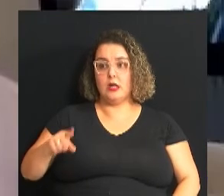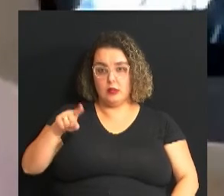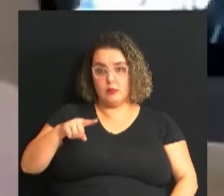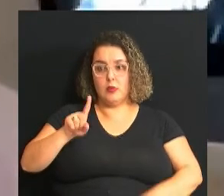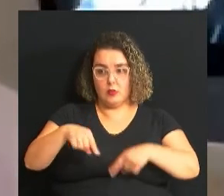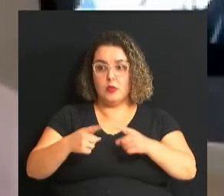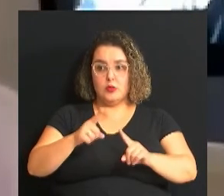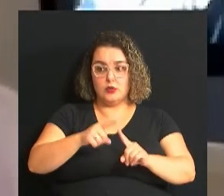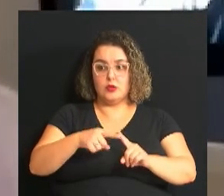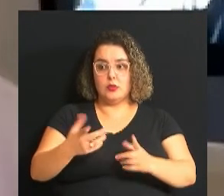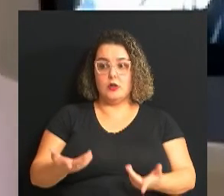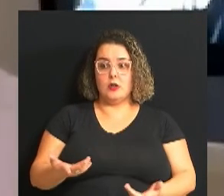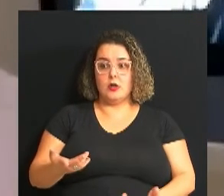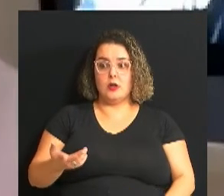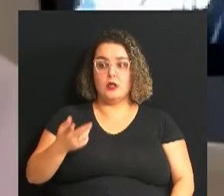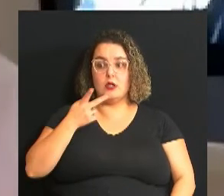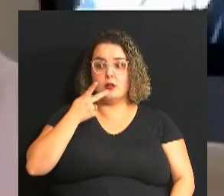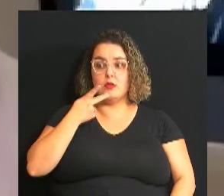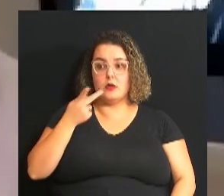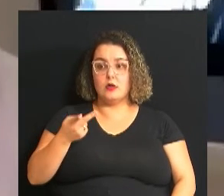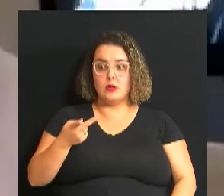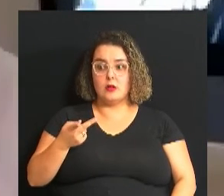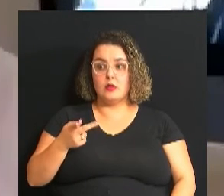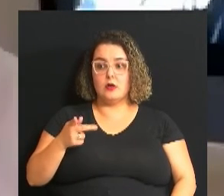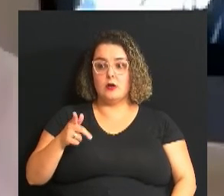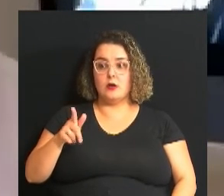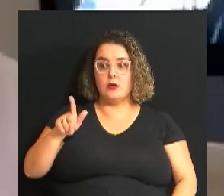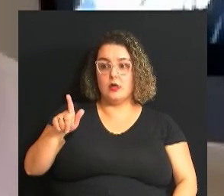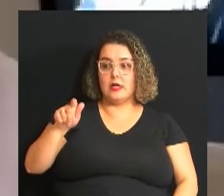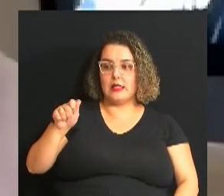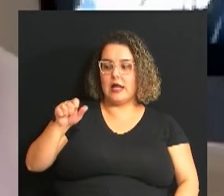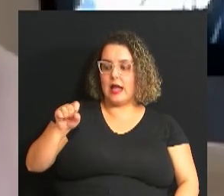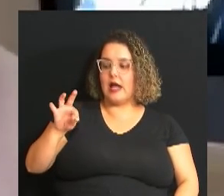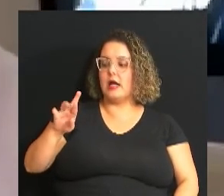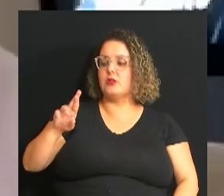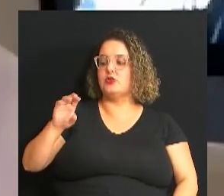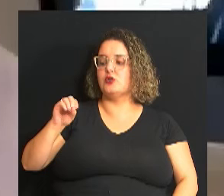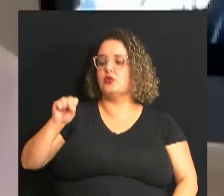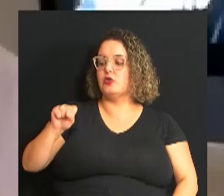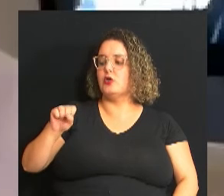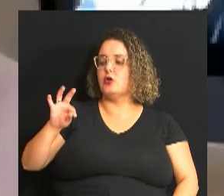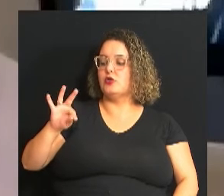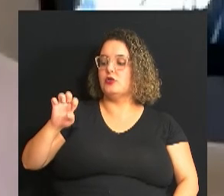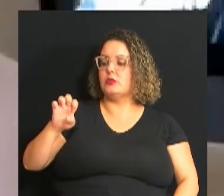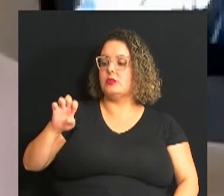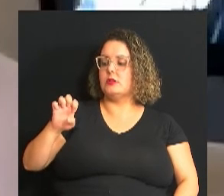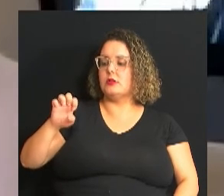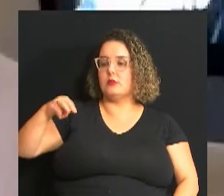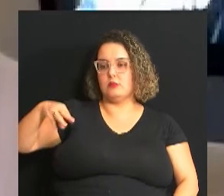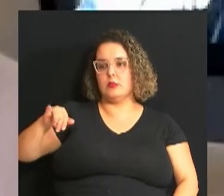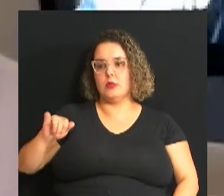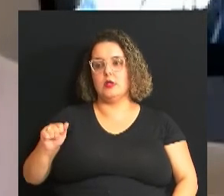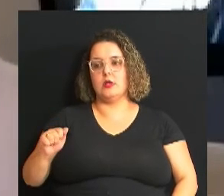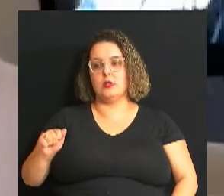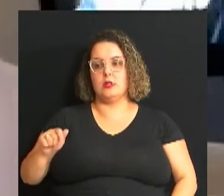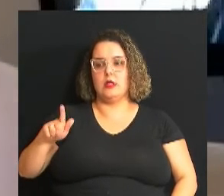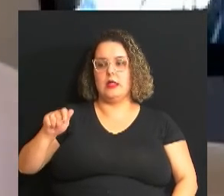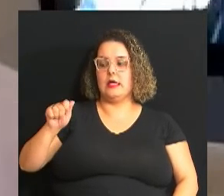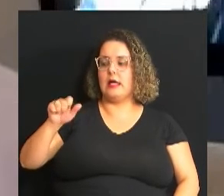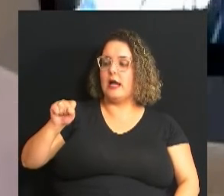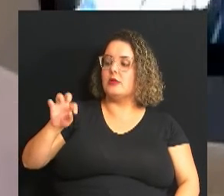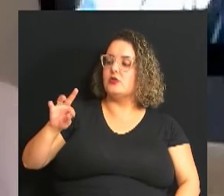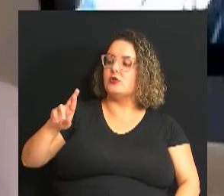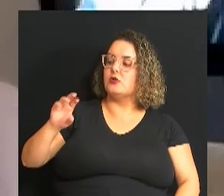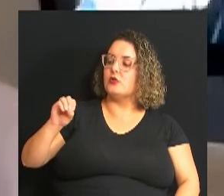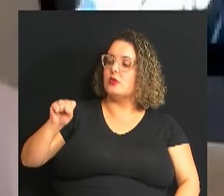Que nós estamos falando, na verdade, o termo é gastrostomia, não gastrotomia. Gastrostomia.